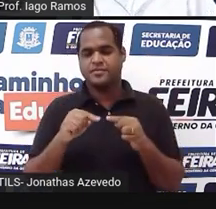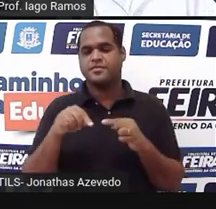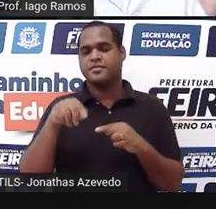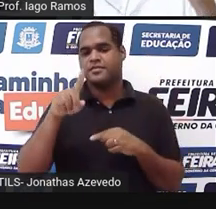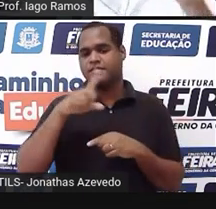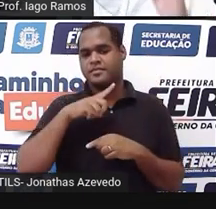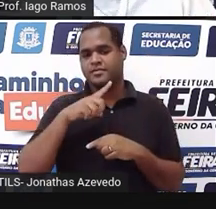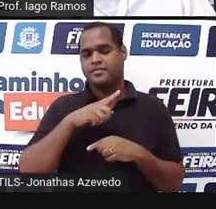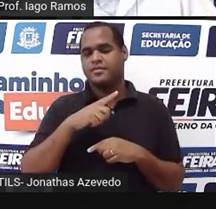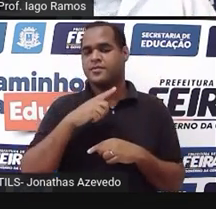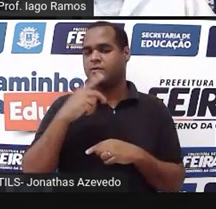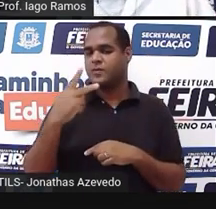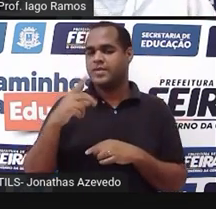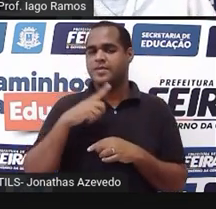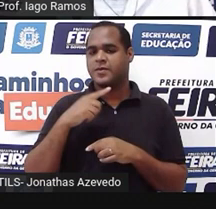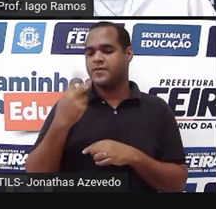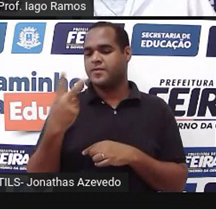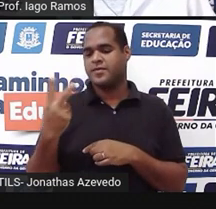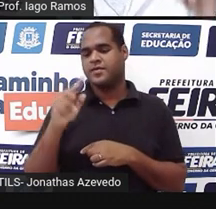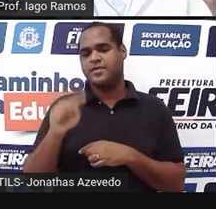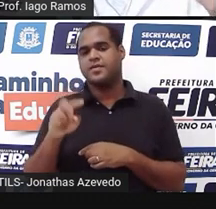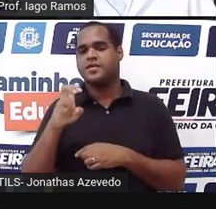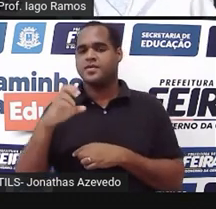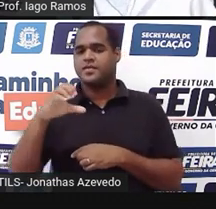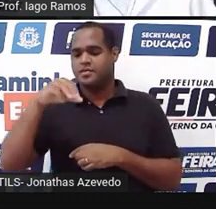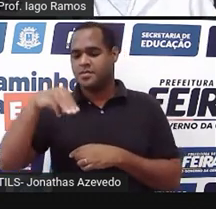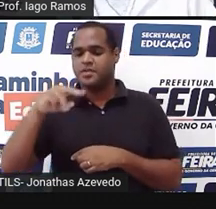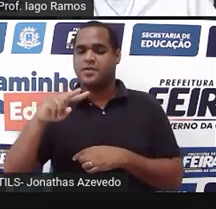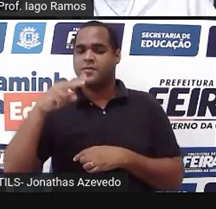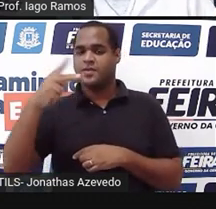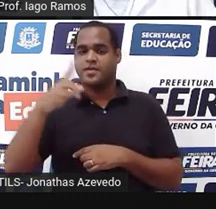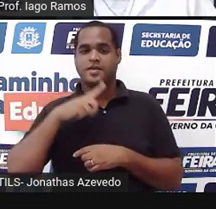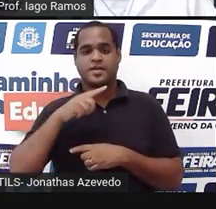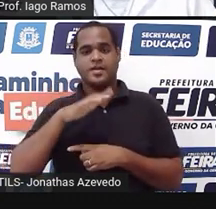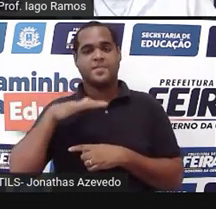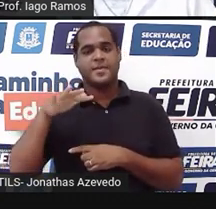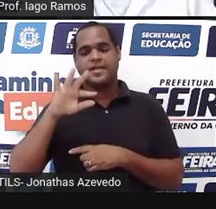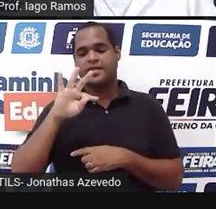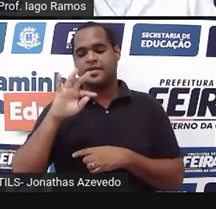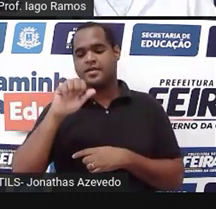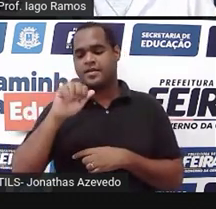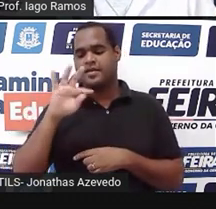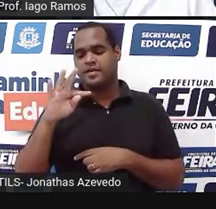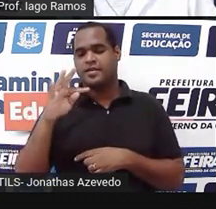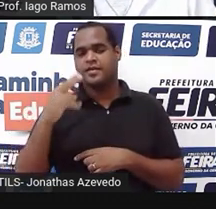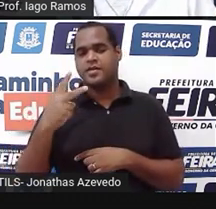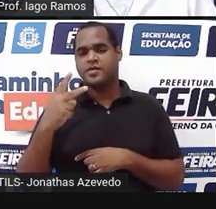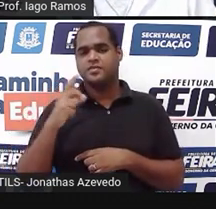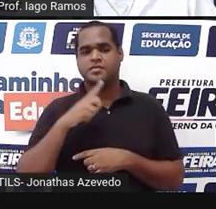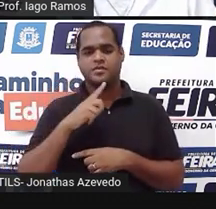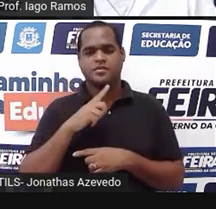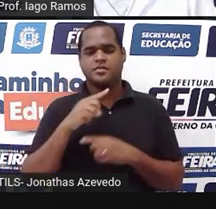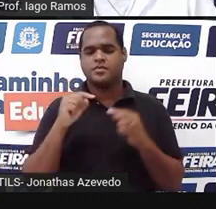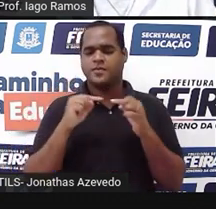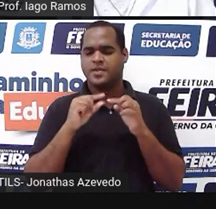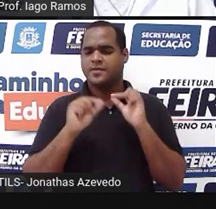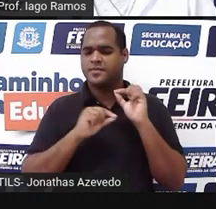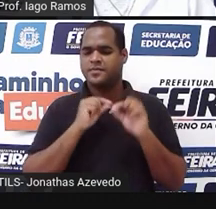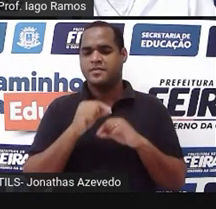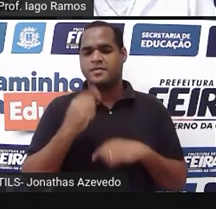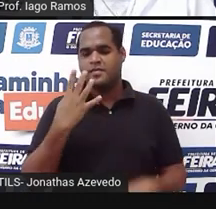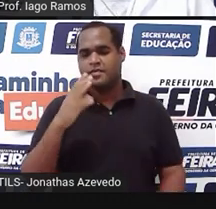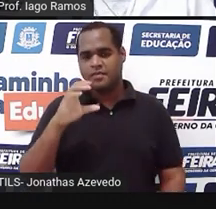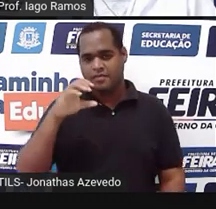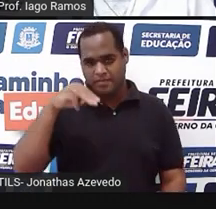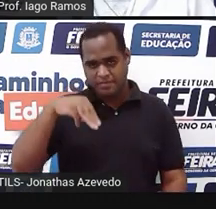do triângulo 2 / 2 Tá bom quem é a base do Triângulo dois é aqueles 4cm